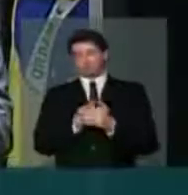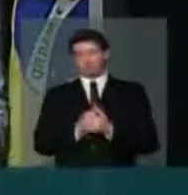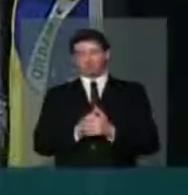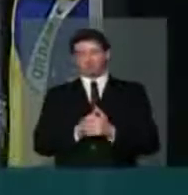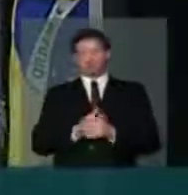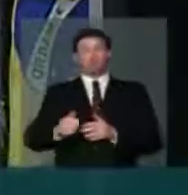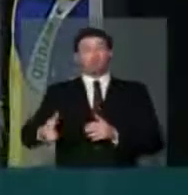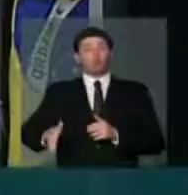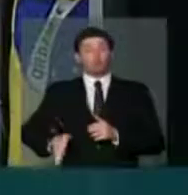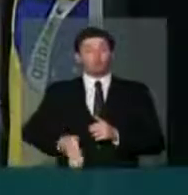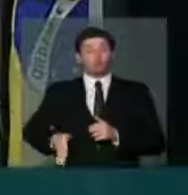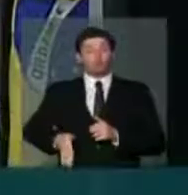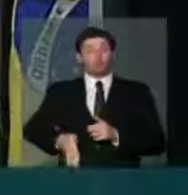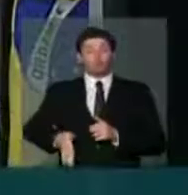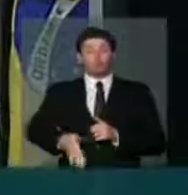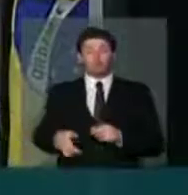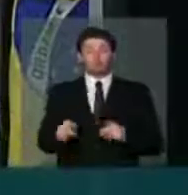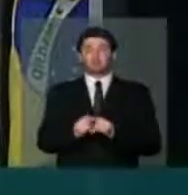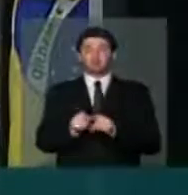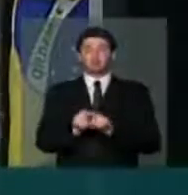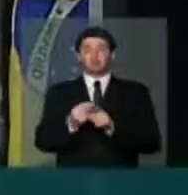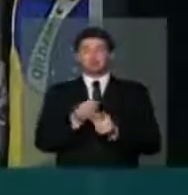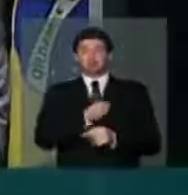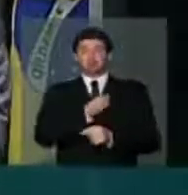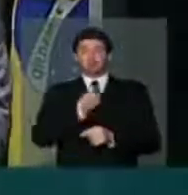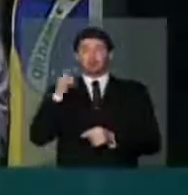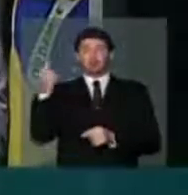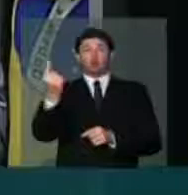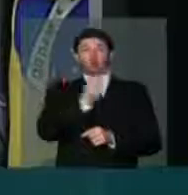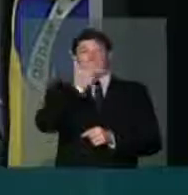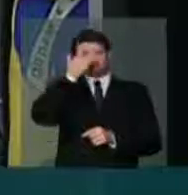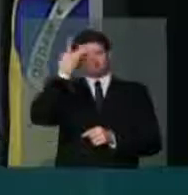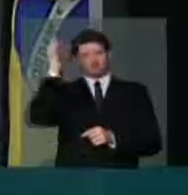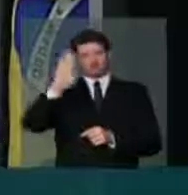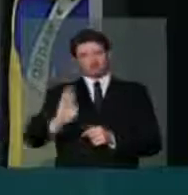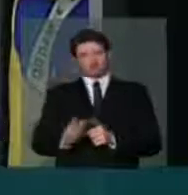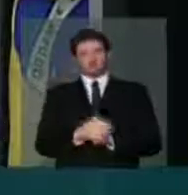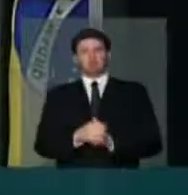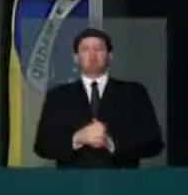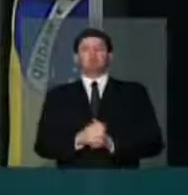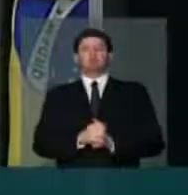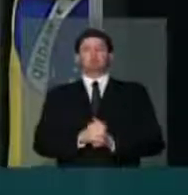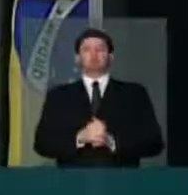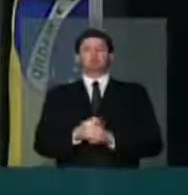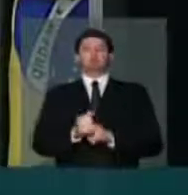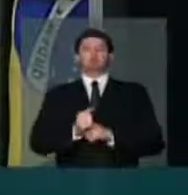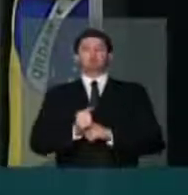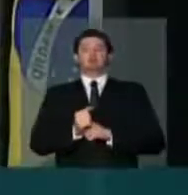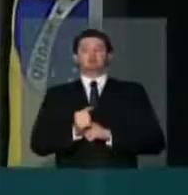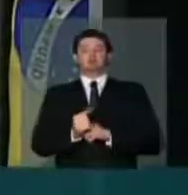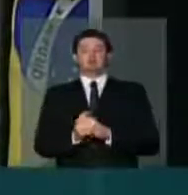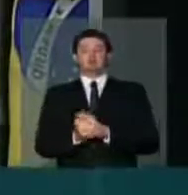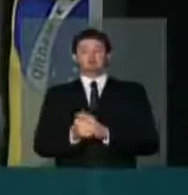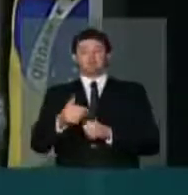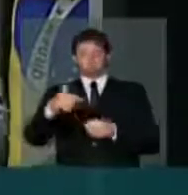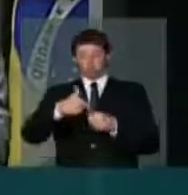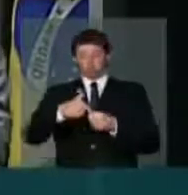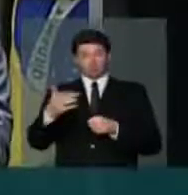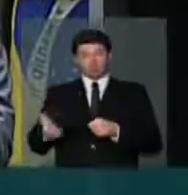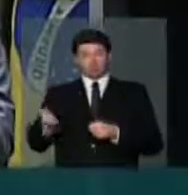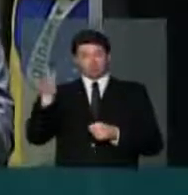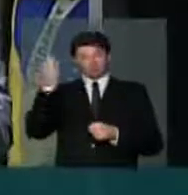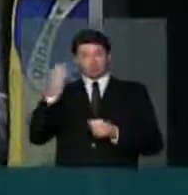o bolso e a vida de todos os brasileiros. Aumentos de